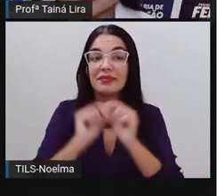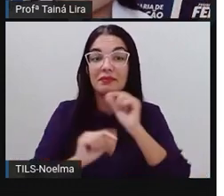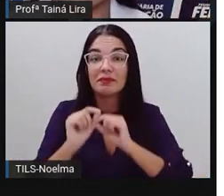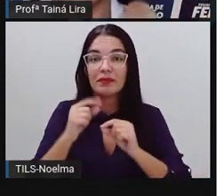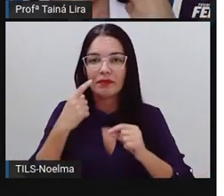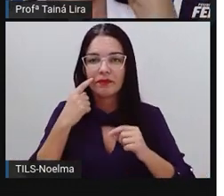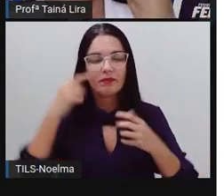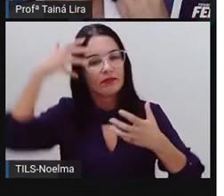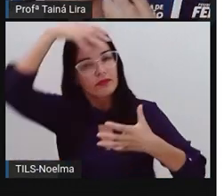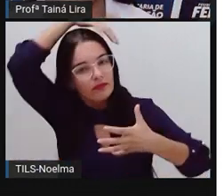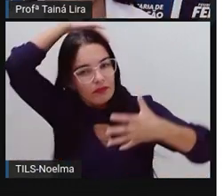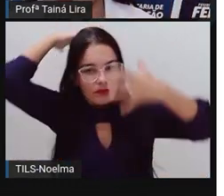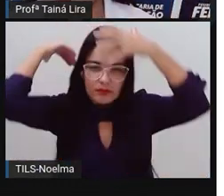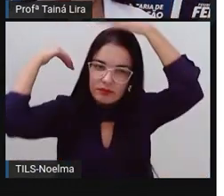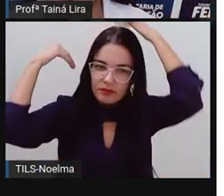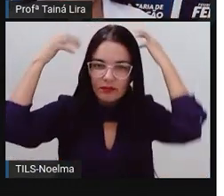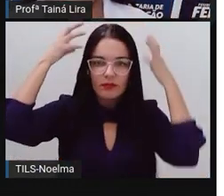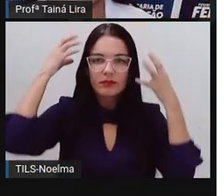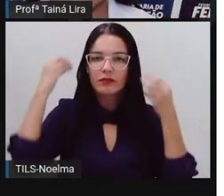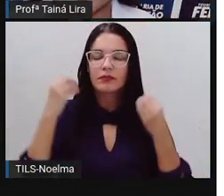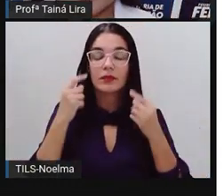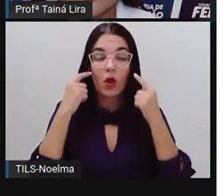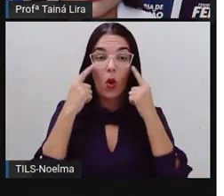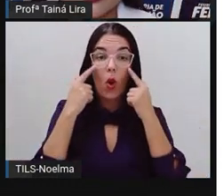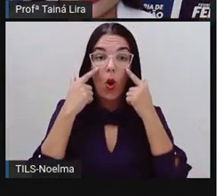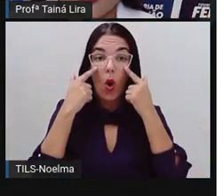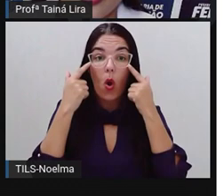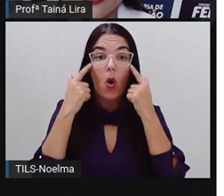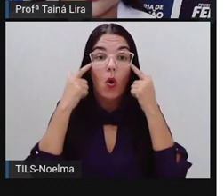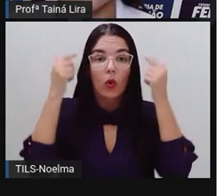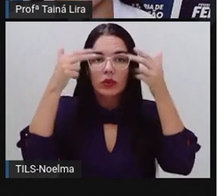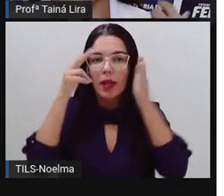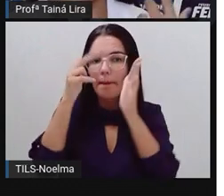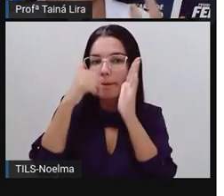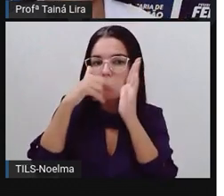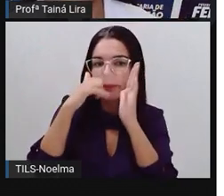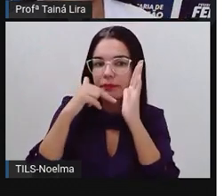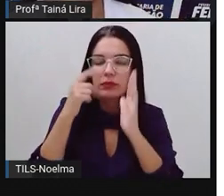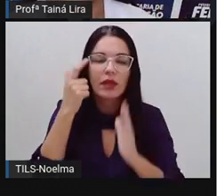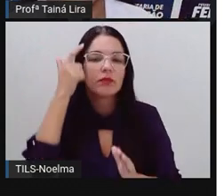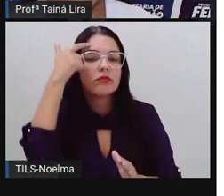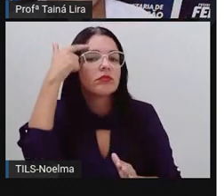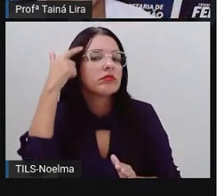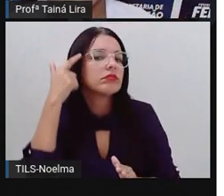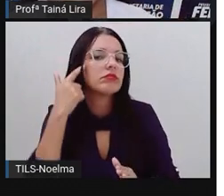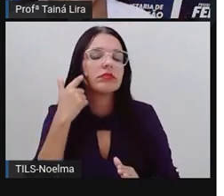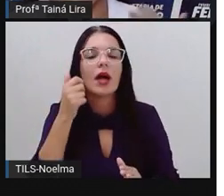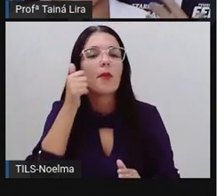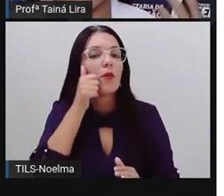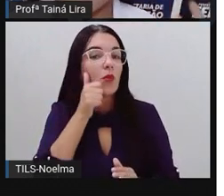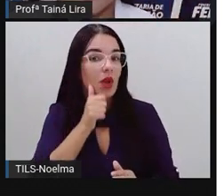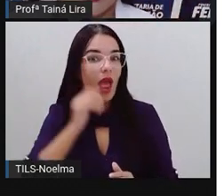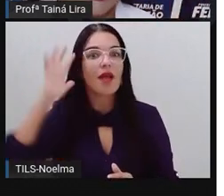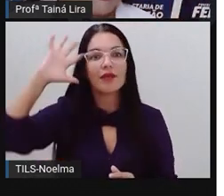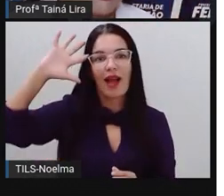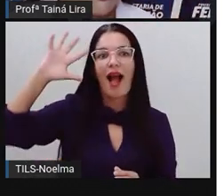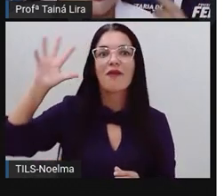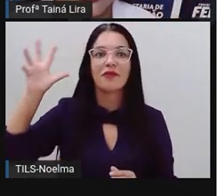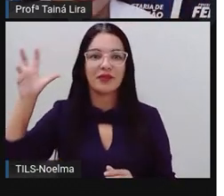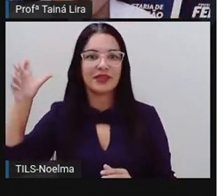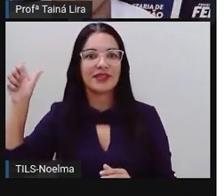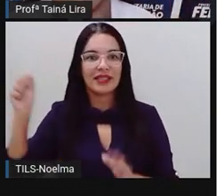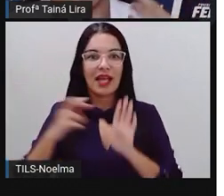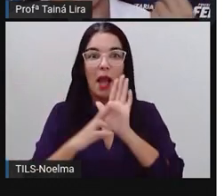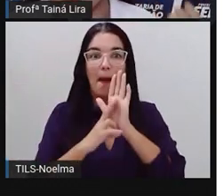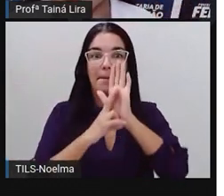adereços dela a forma como ela pintou aqui o seu rosto essa é uma moça né Africana e representando aí